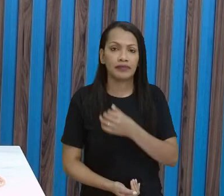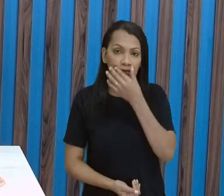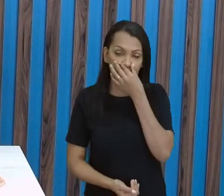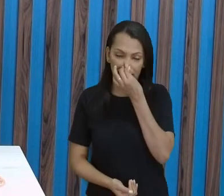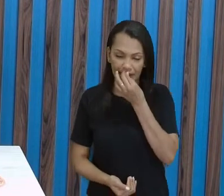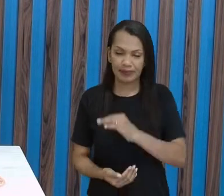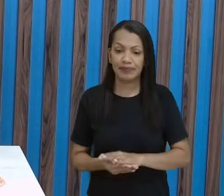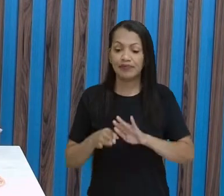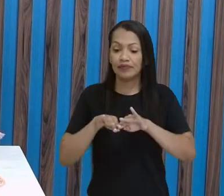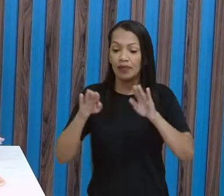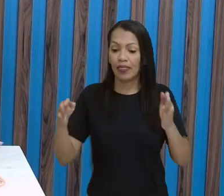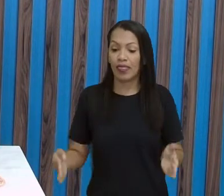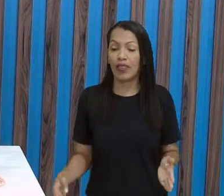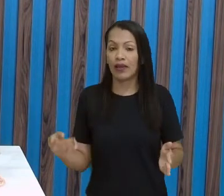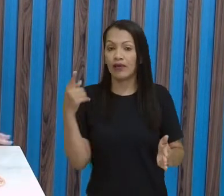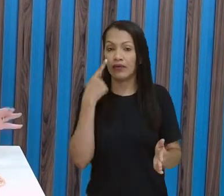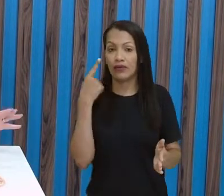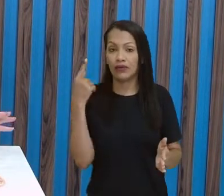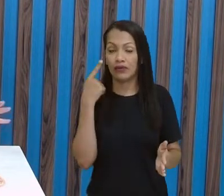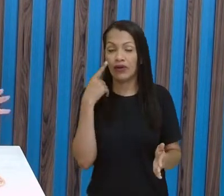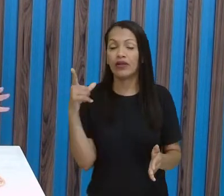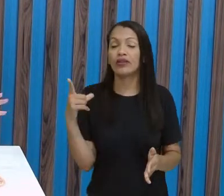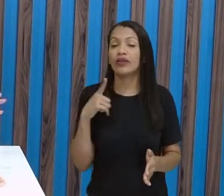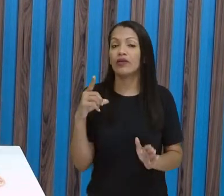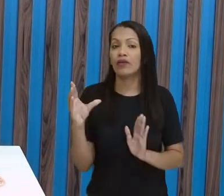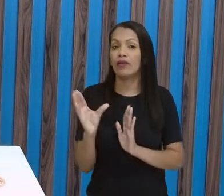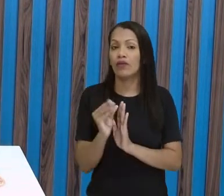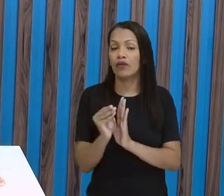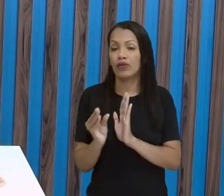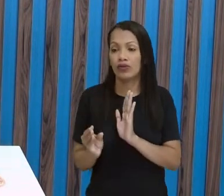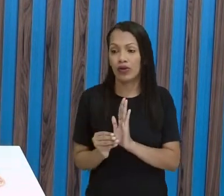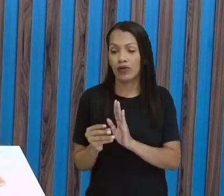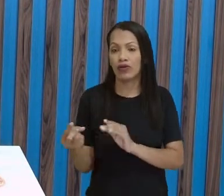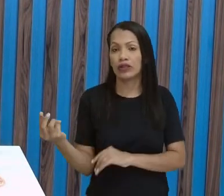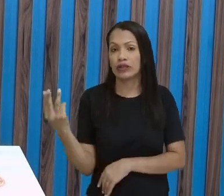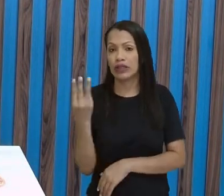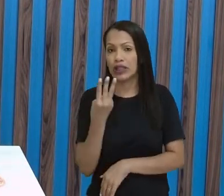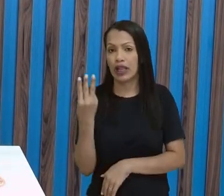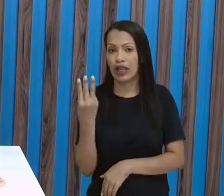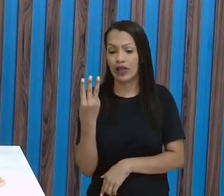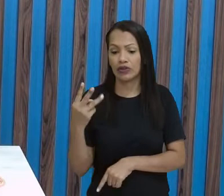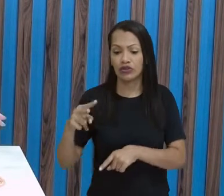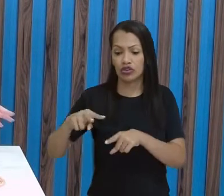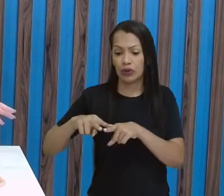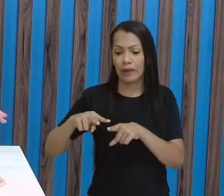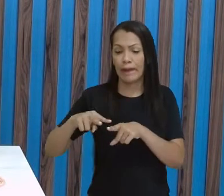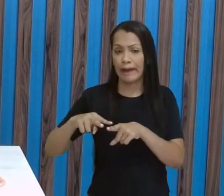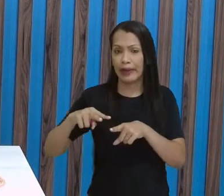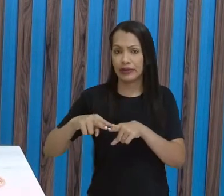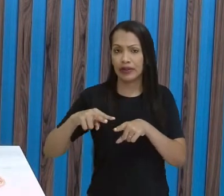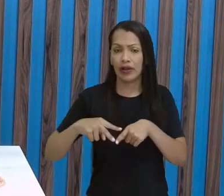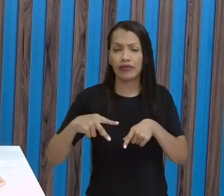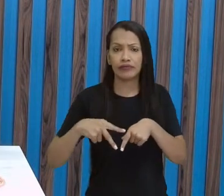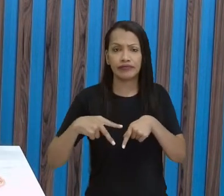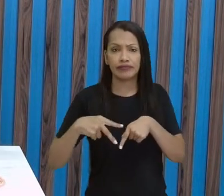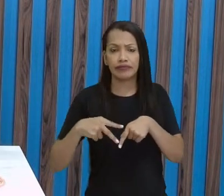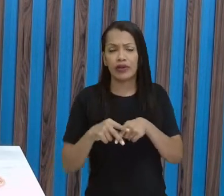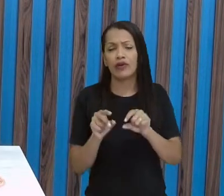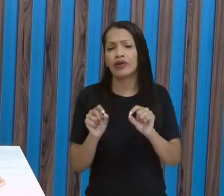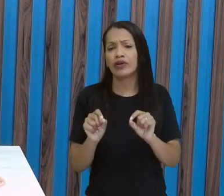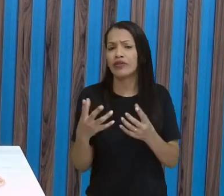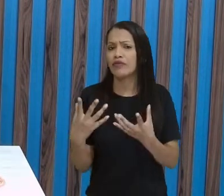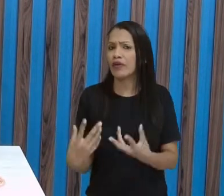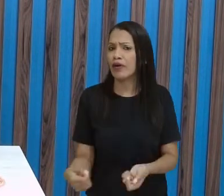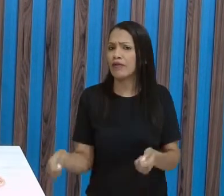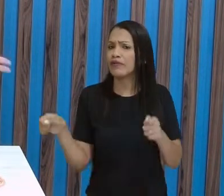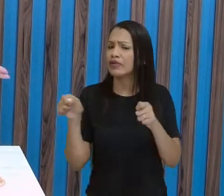esse conteúdo, eu trouxe aqui 3 pizzas. O que, que será que a gente vai fazer com essas pizzas? Professora Kate já